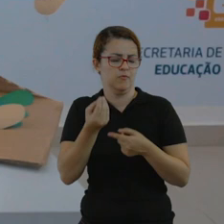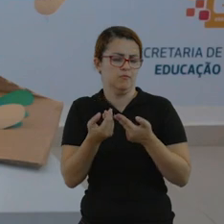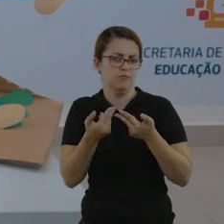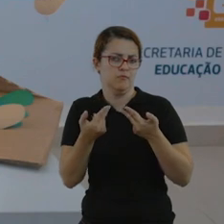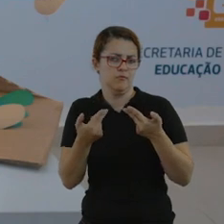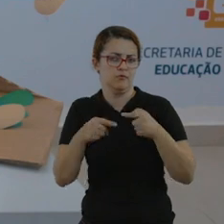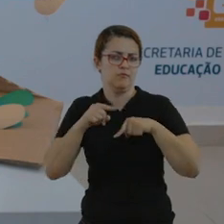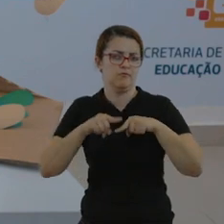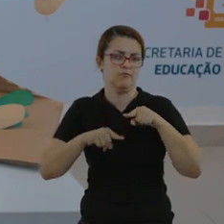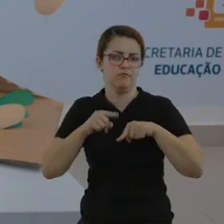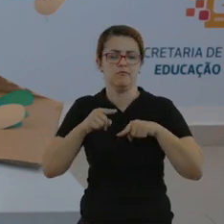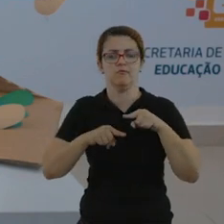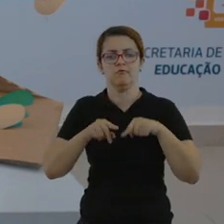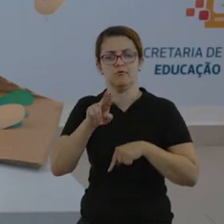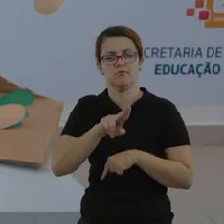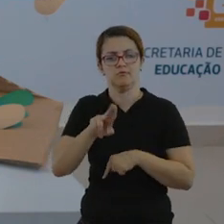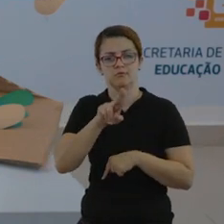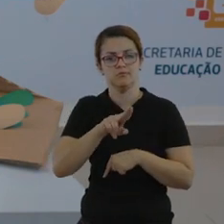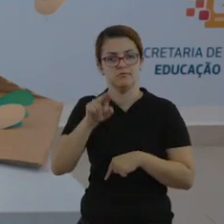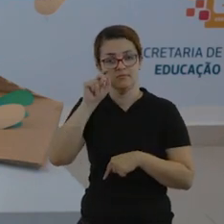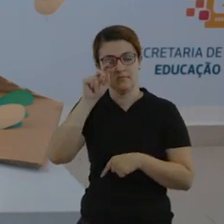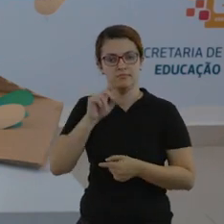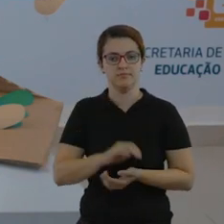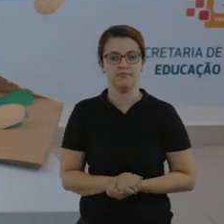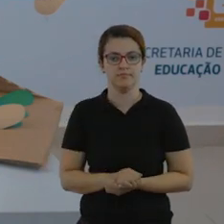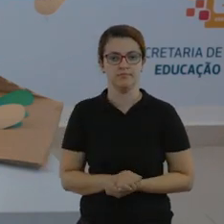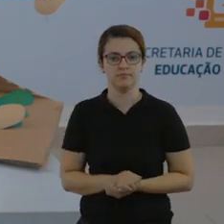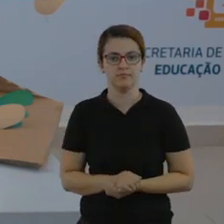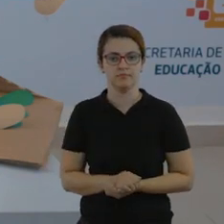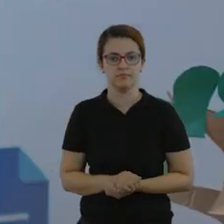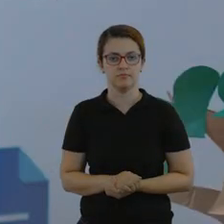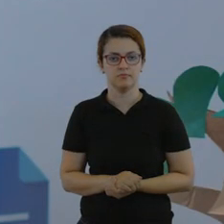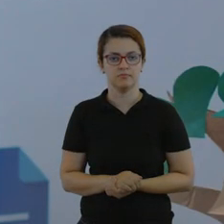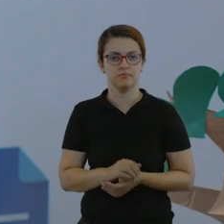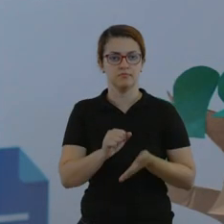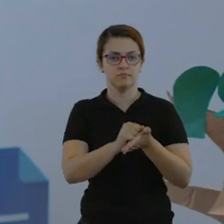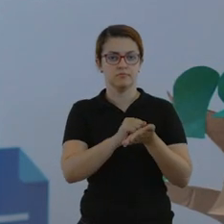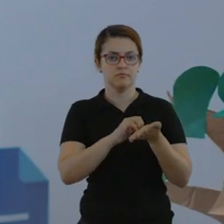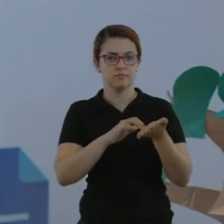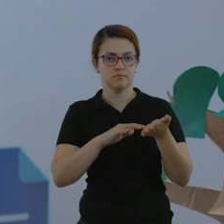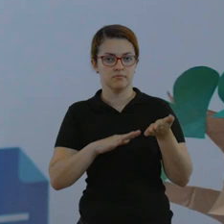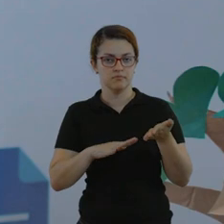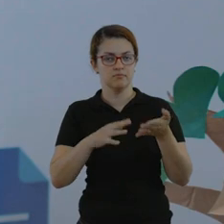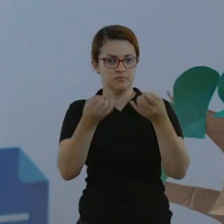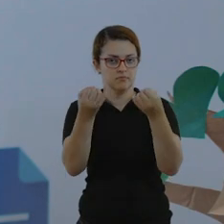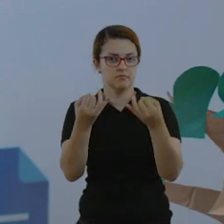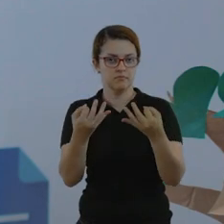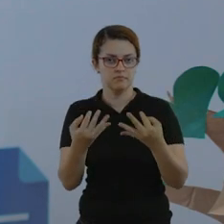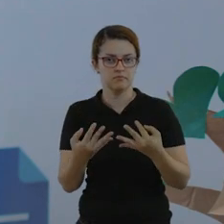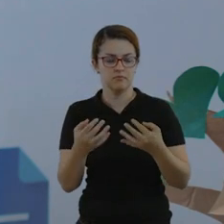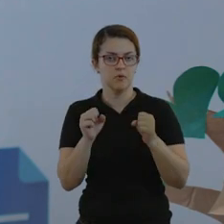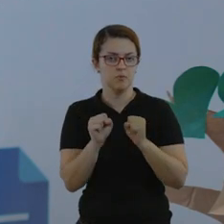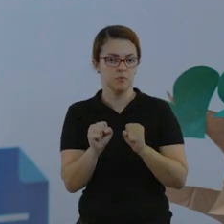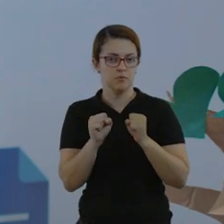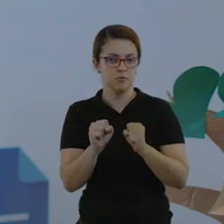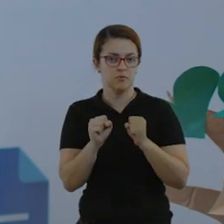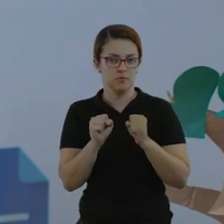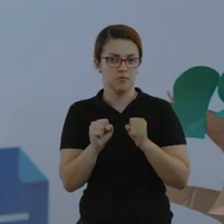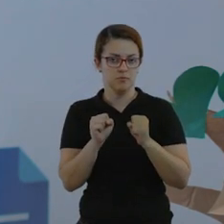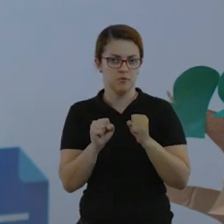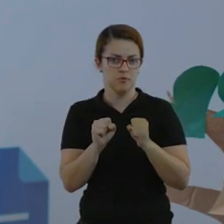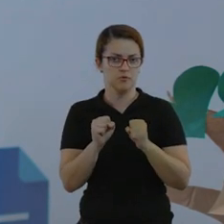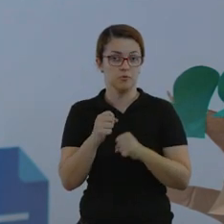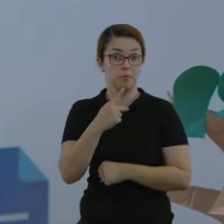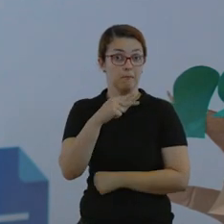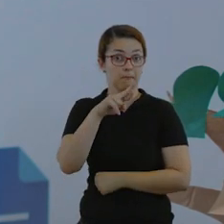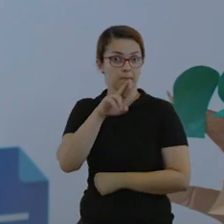explorar materiais e ver aquilo que você pode criar com isso. Essa atividade que eu expliquei para vocês, ela pode ser